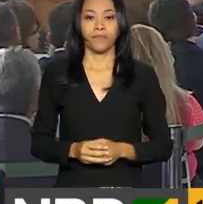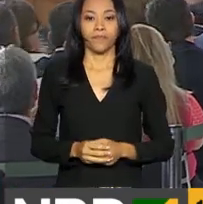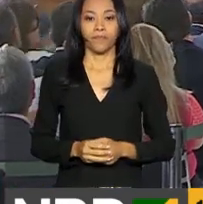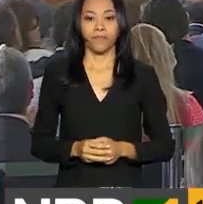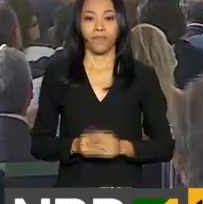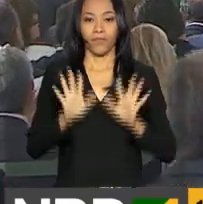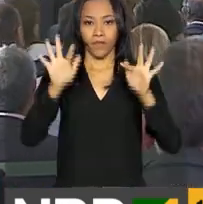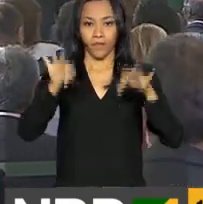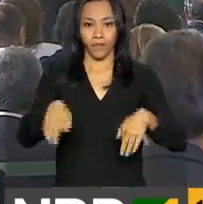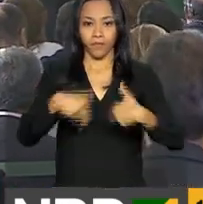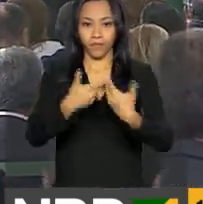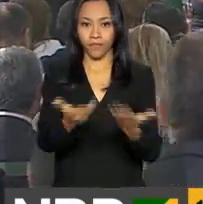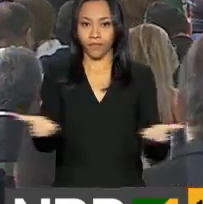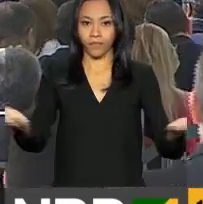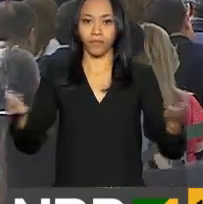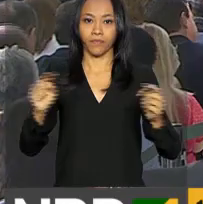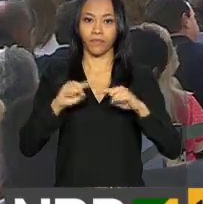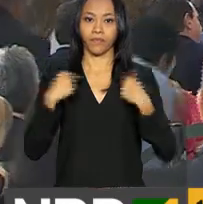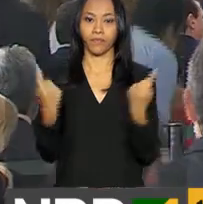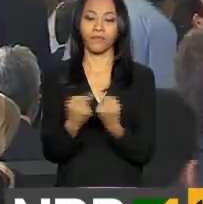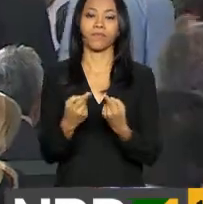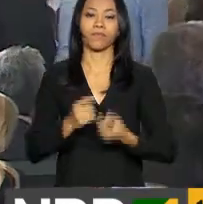Está encerrada esta reunião.